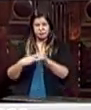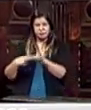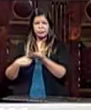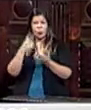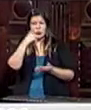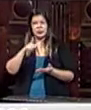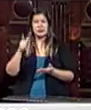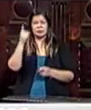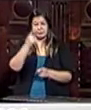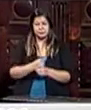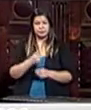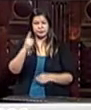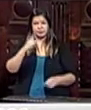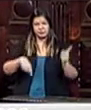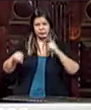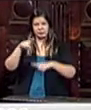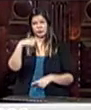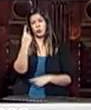Nacional Constituinte.